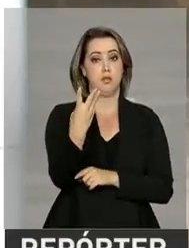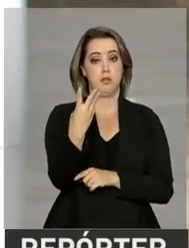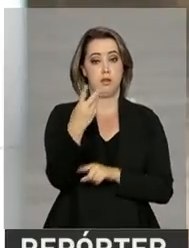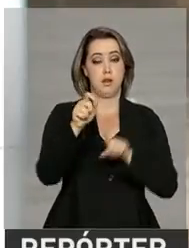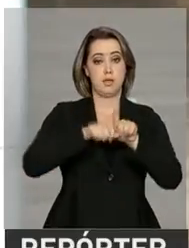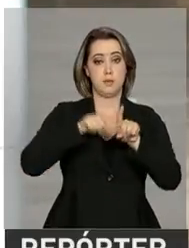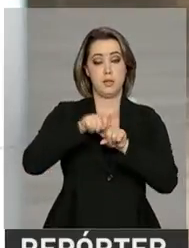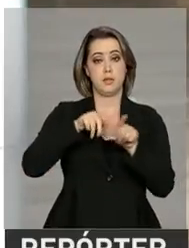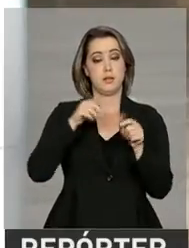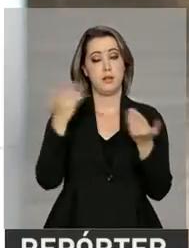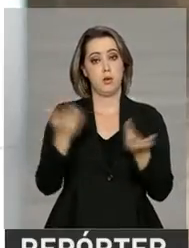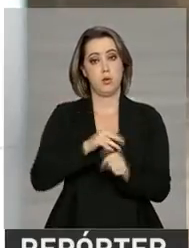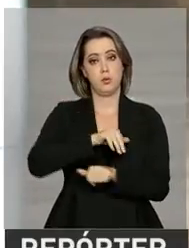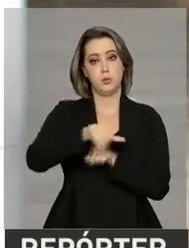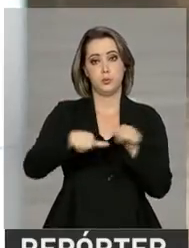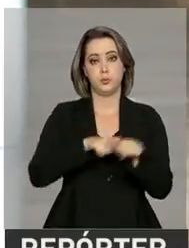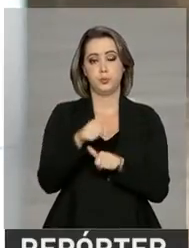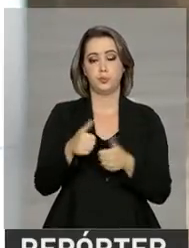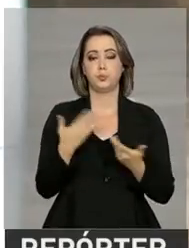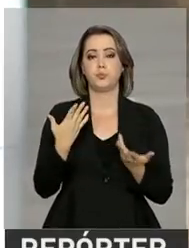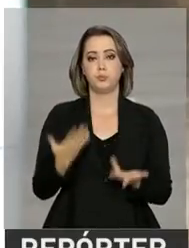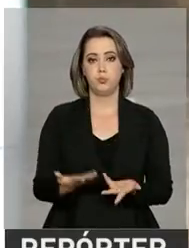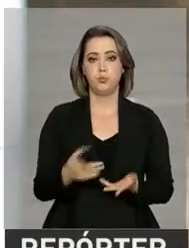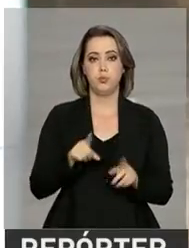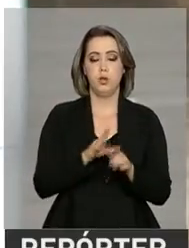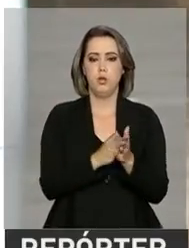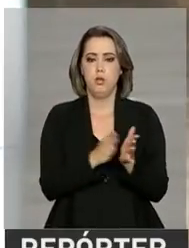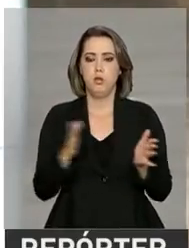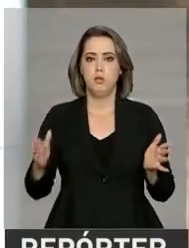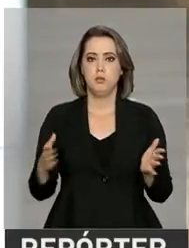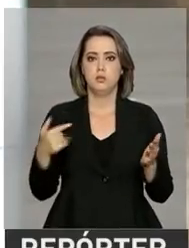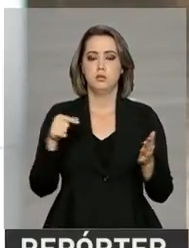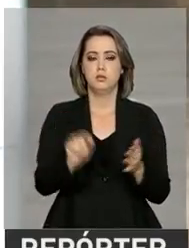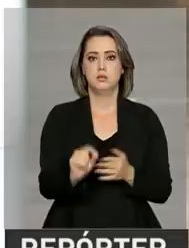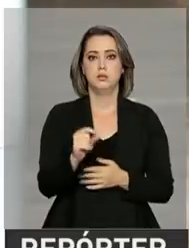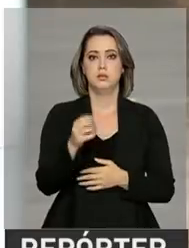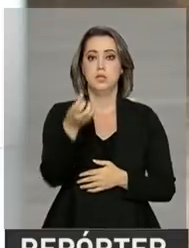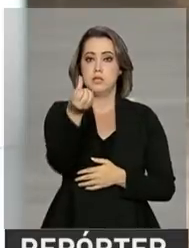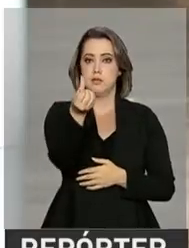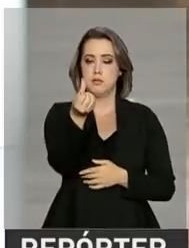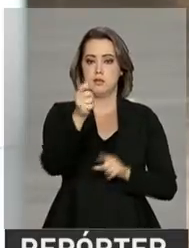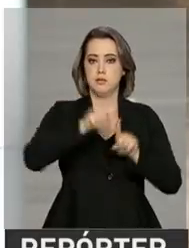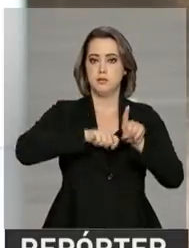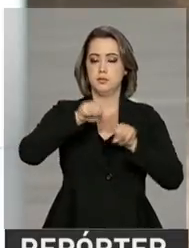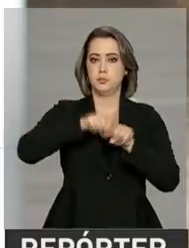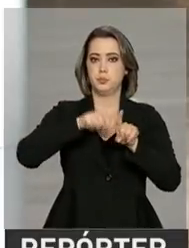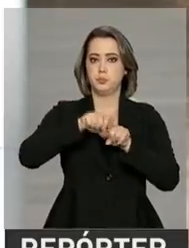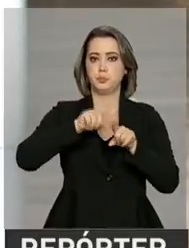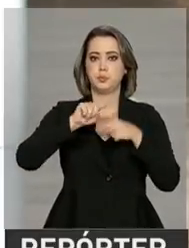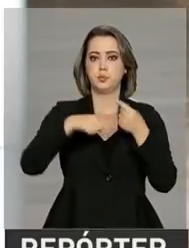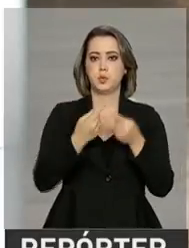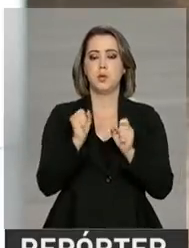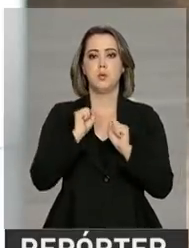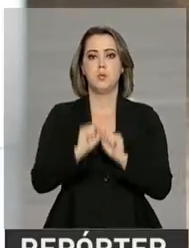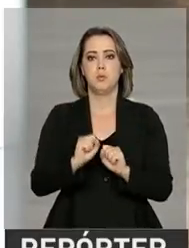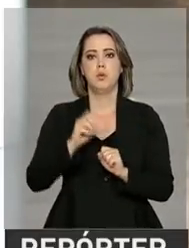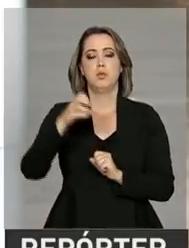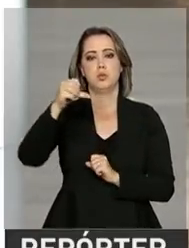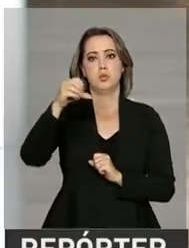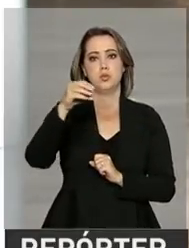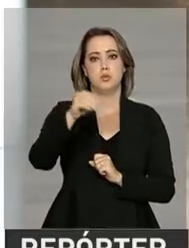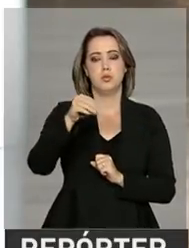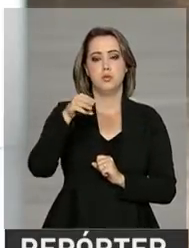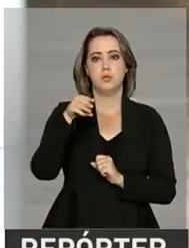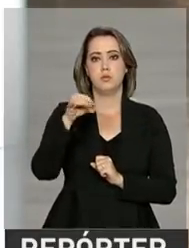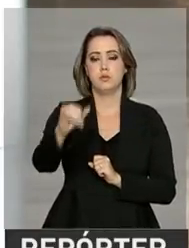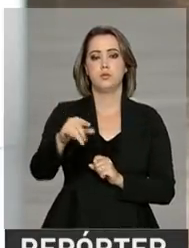proposta aprovada nesta quarta-feira, esse prazo foi ampliado para 6 meses, podendo ser prorrogado por mais 90 dias.